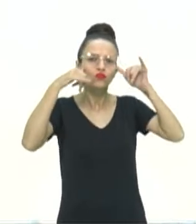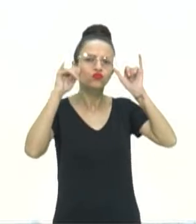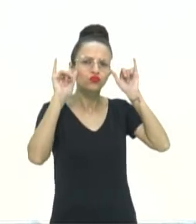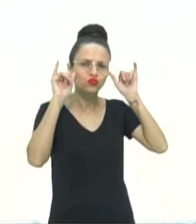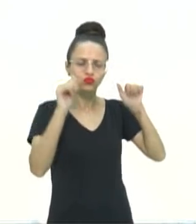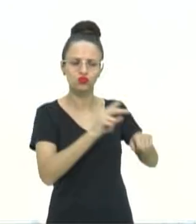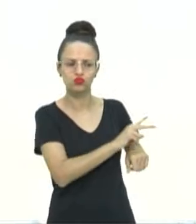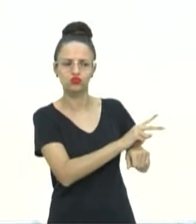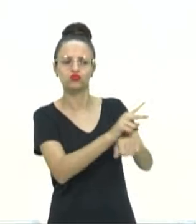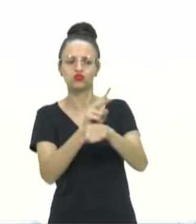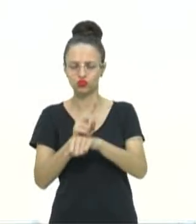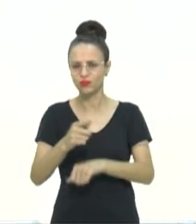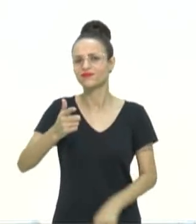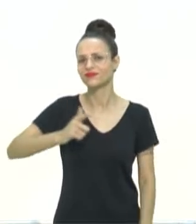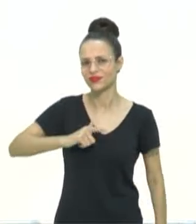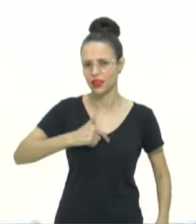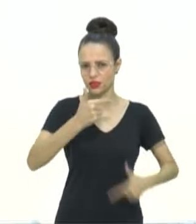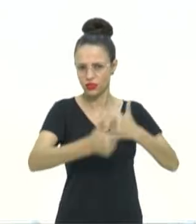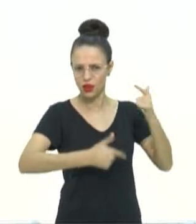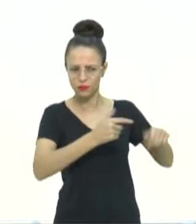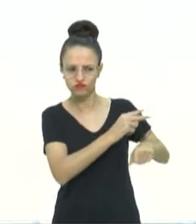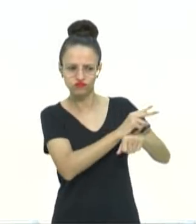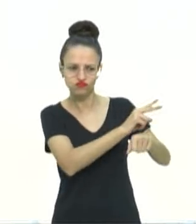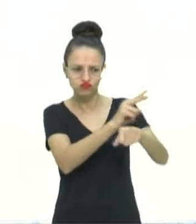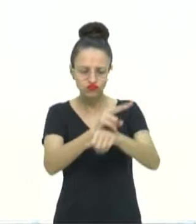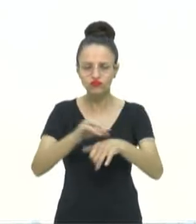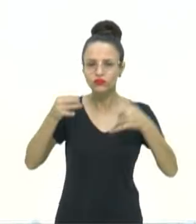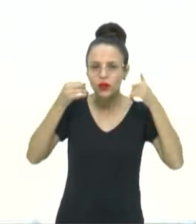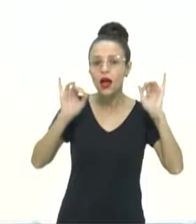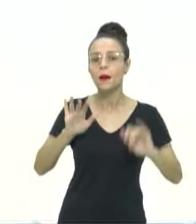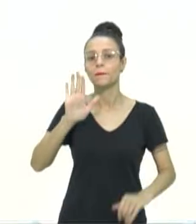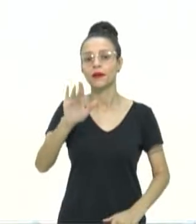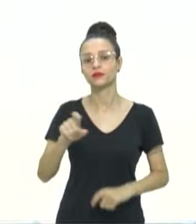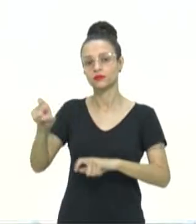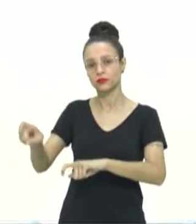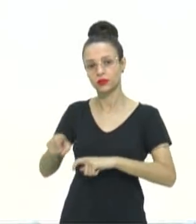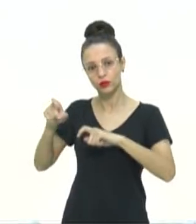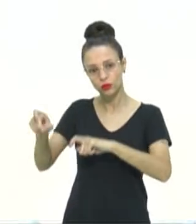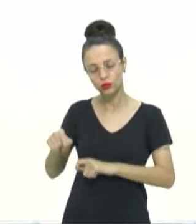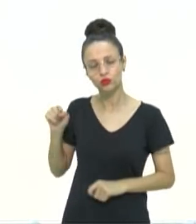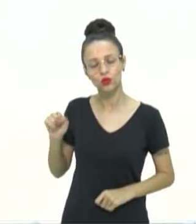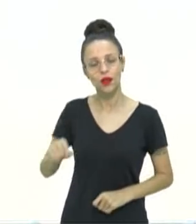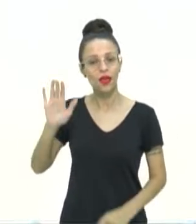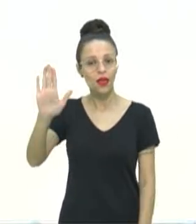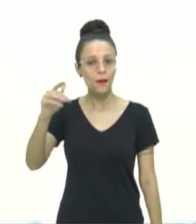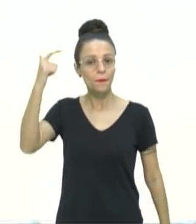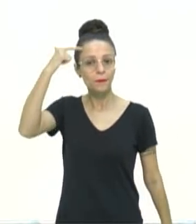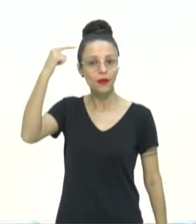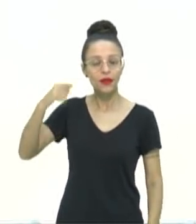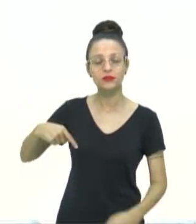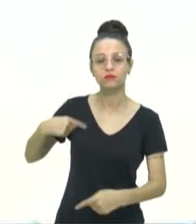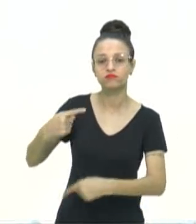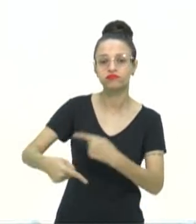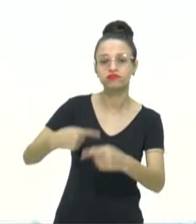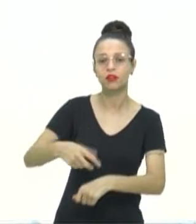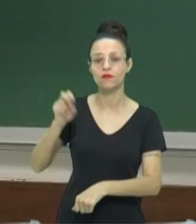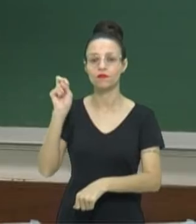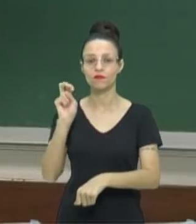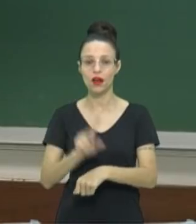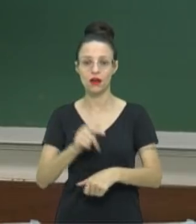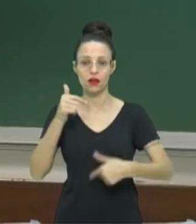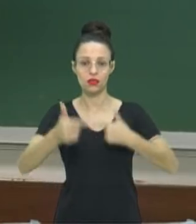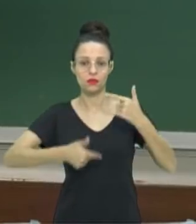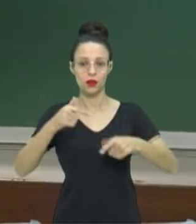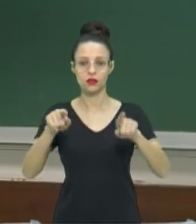uma atividade forte, mas a agricultura é a que envolve ali, quando eu penso em geração de emprego e renda,